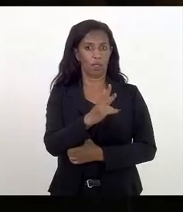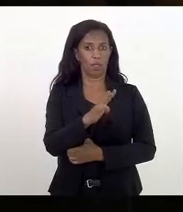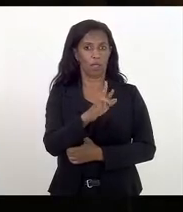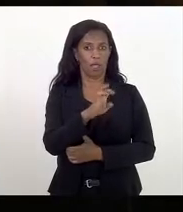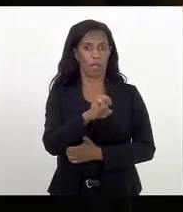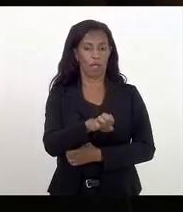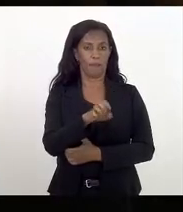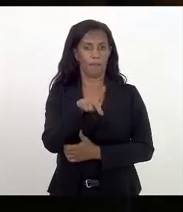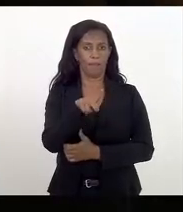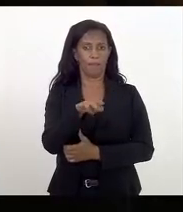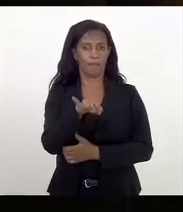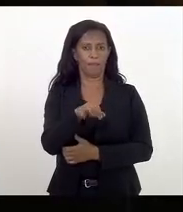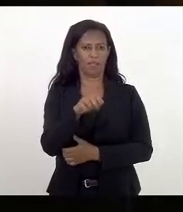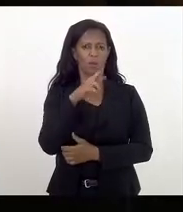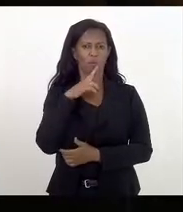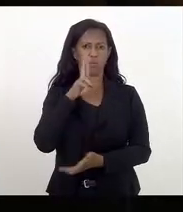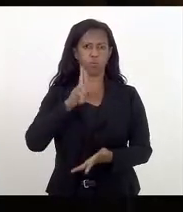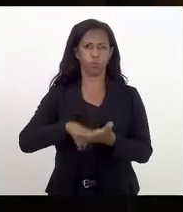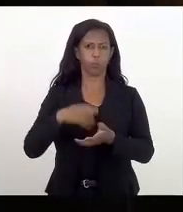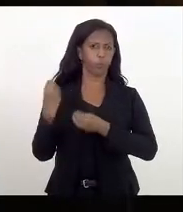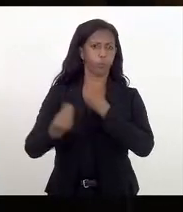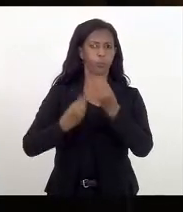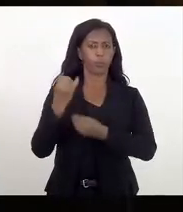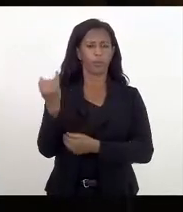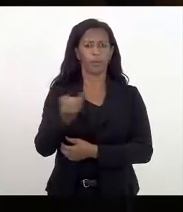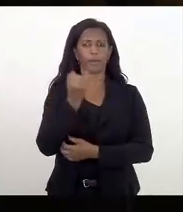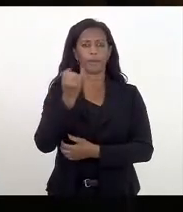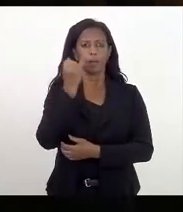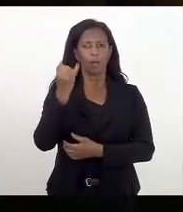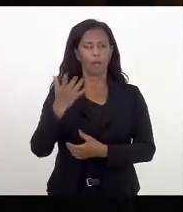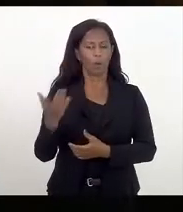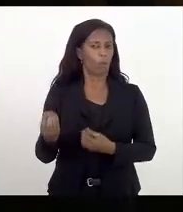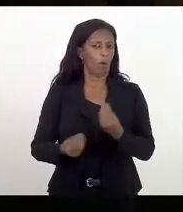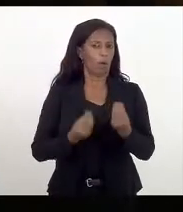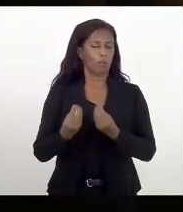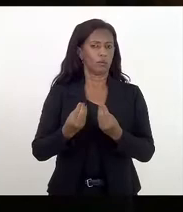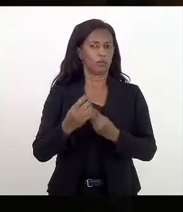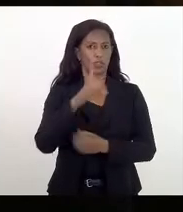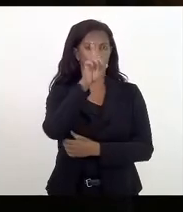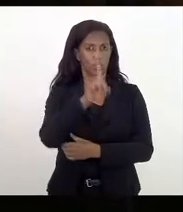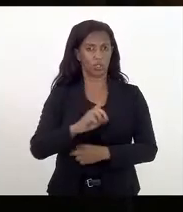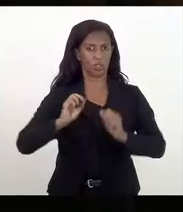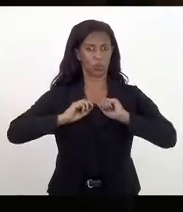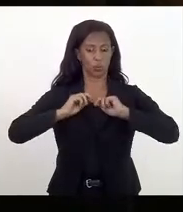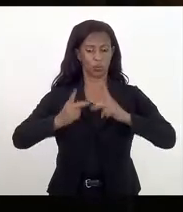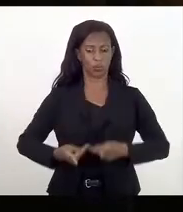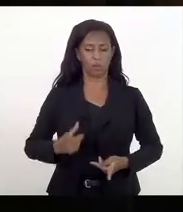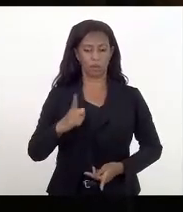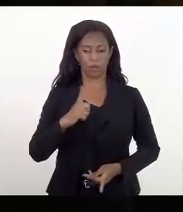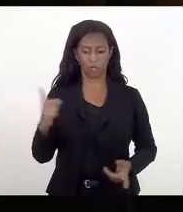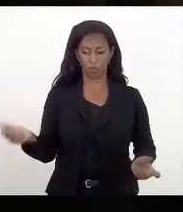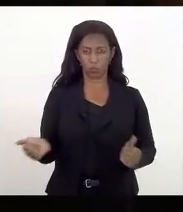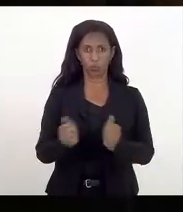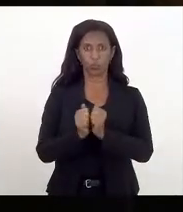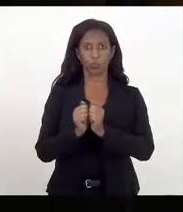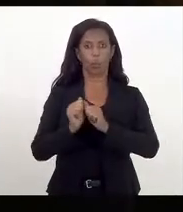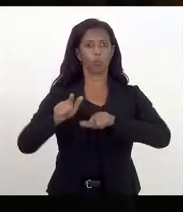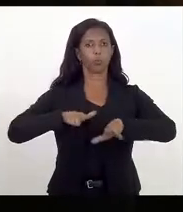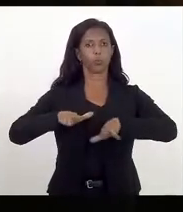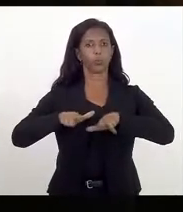reconheceu o quanto que é importante a cada violação de direitos humanos ter a defensoria pública conosco,